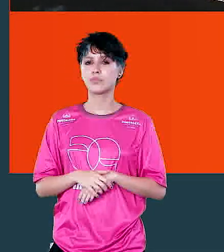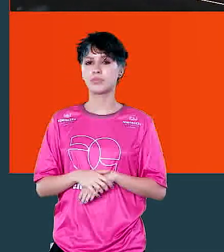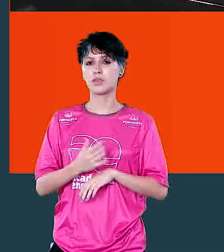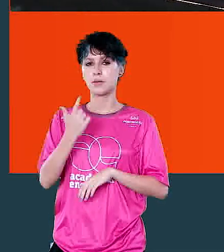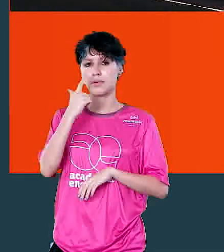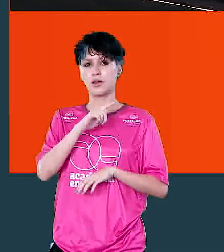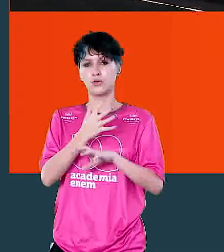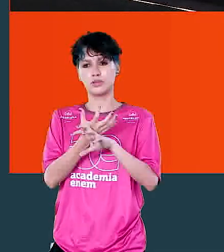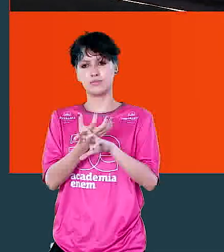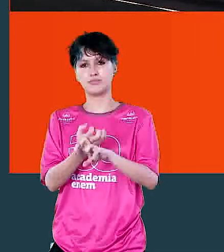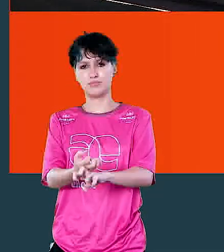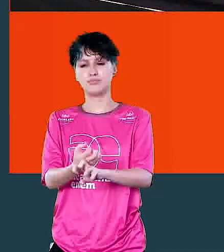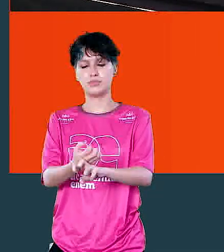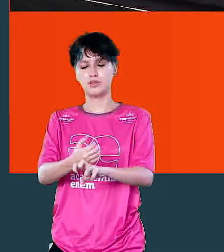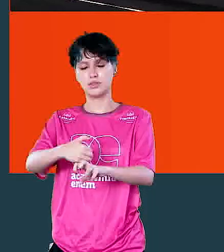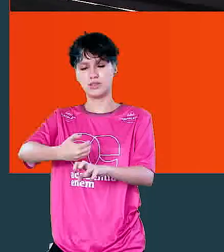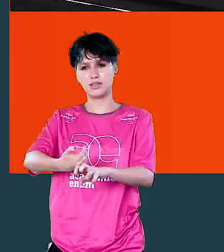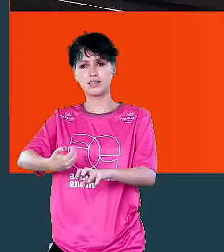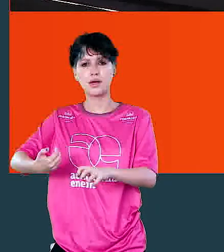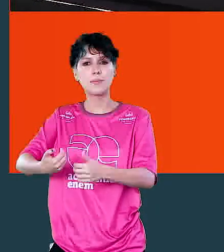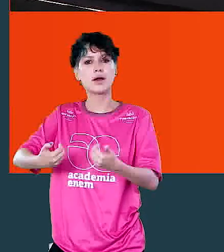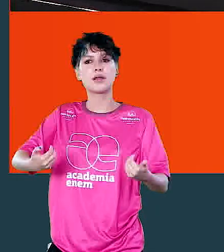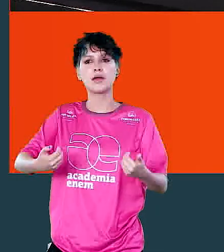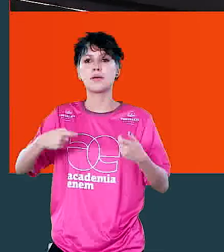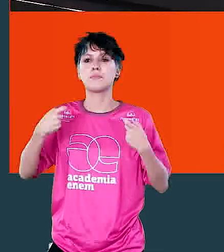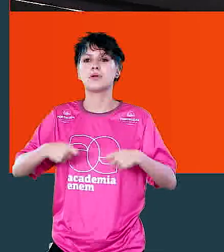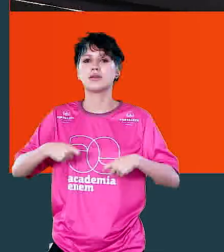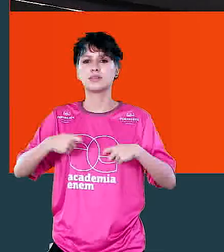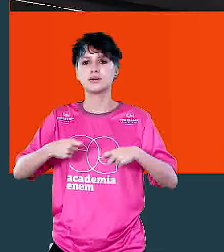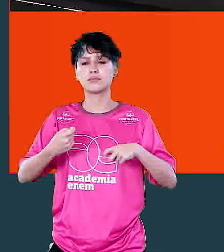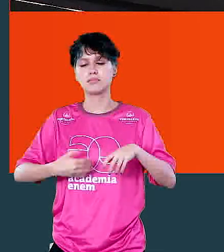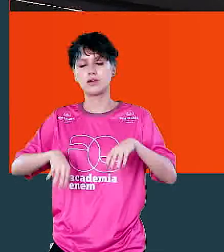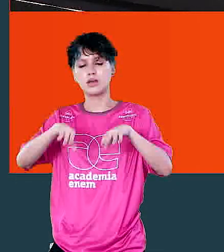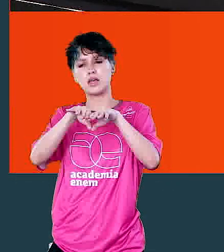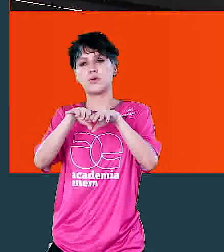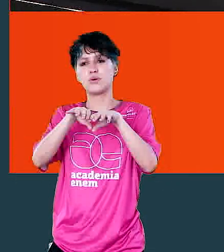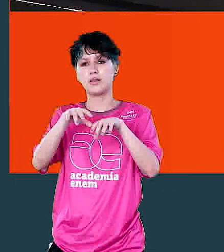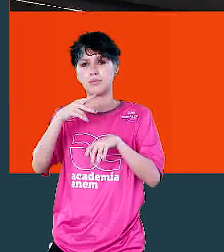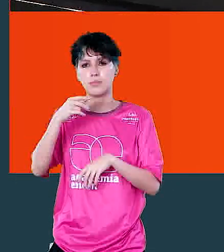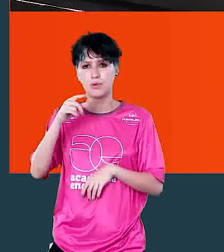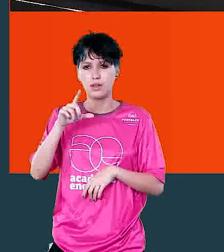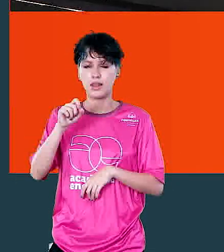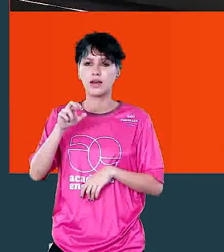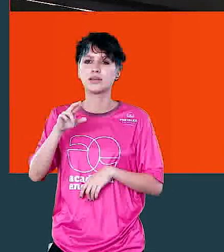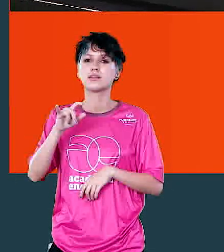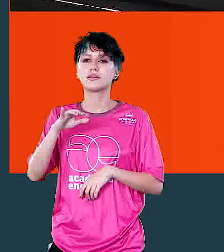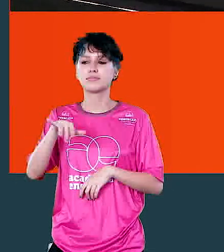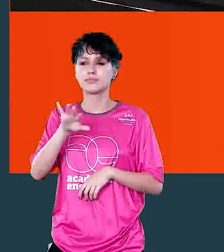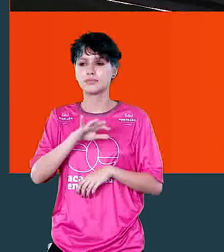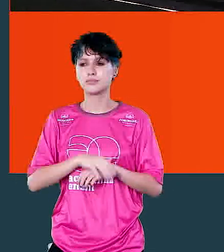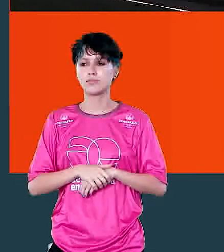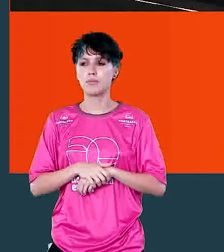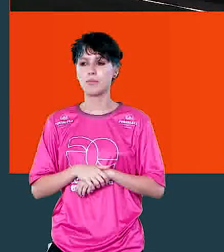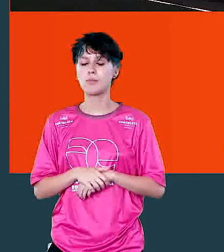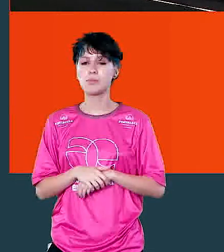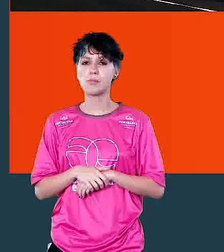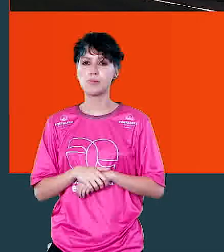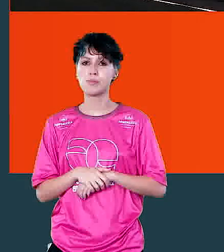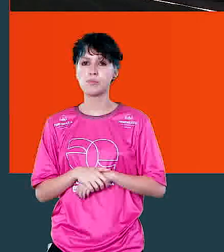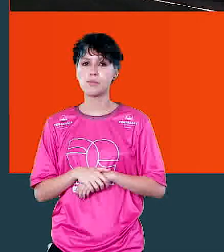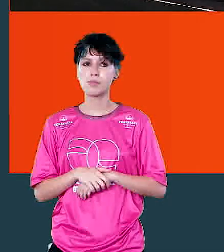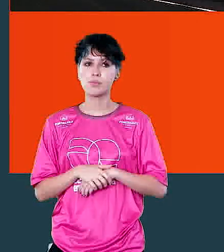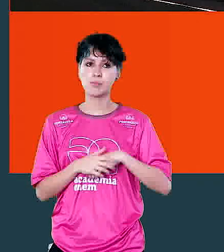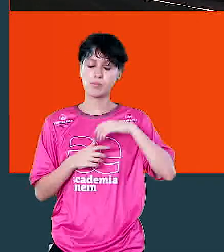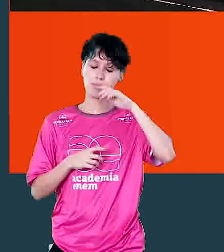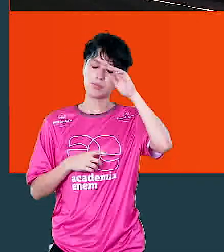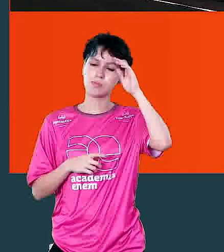preciso colocar na mesma polaridade. Pessoal, só para vocês terem uma noção, para a gente conseguir